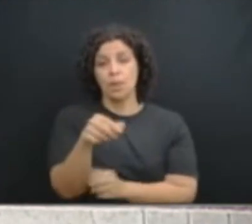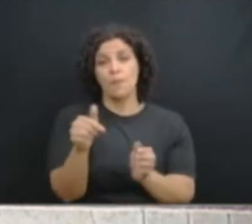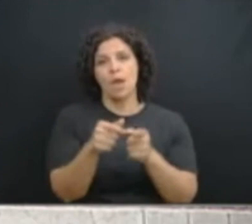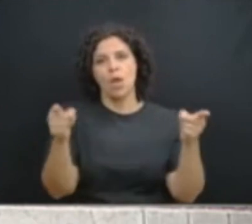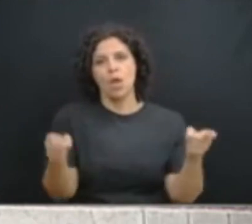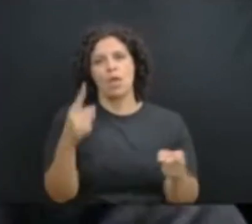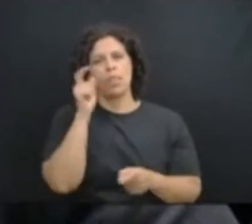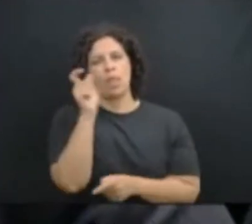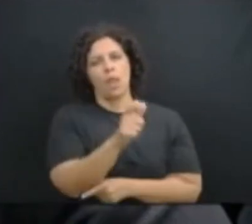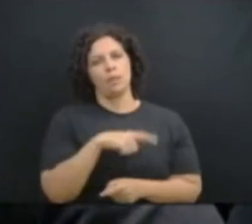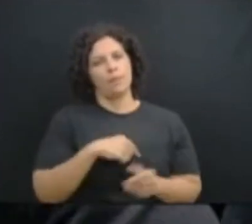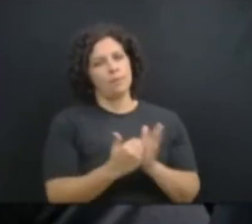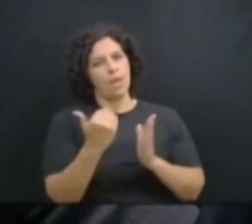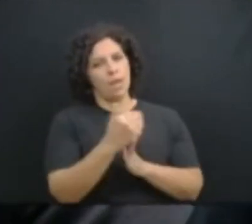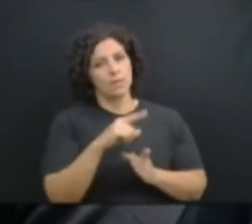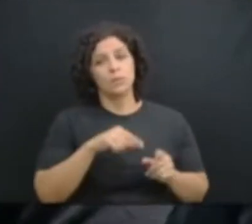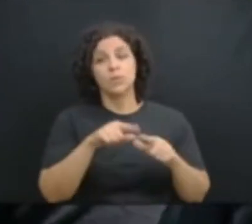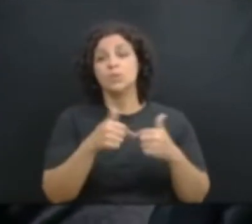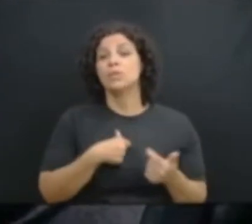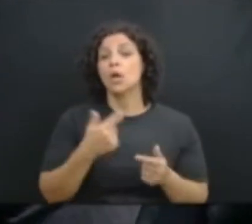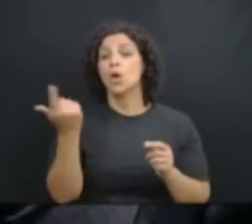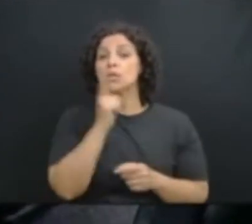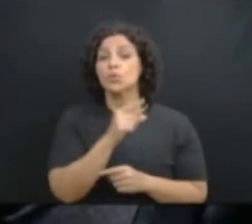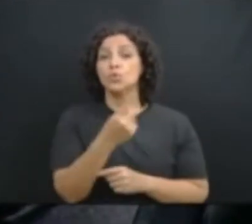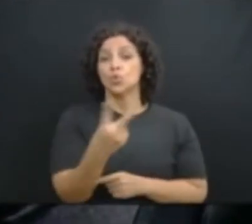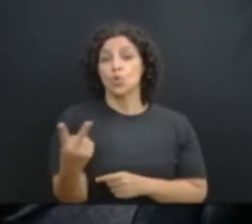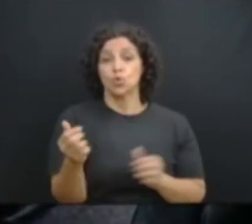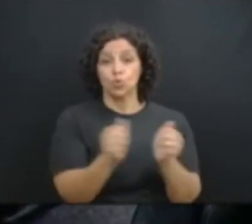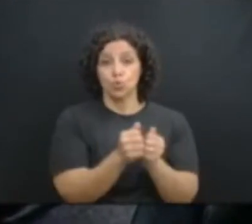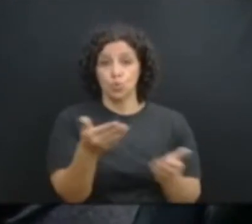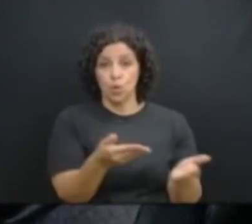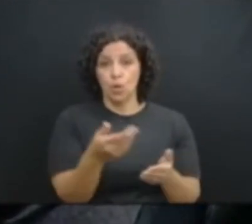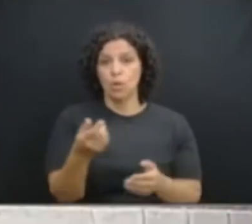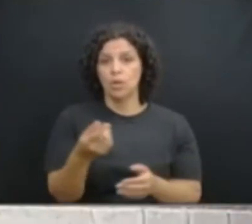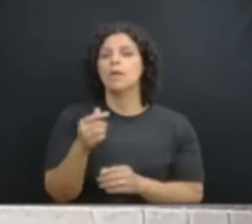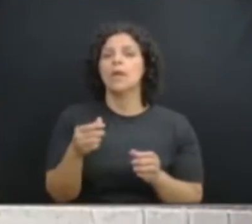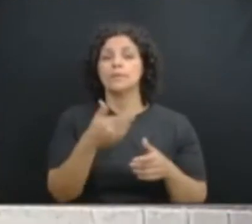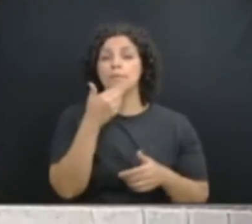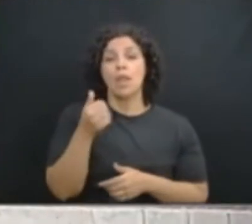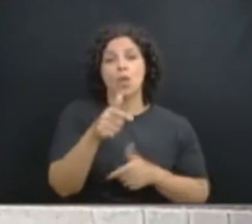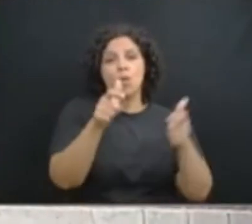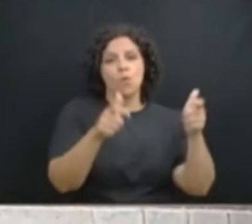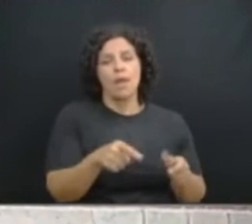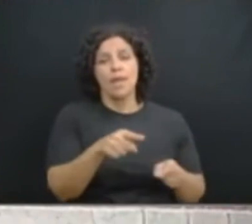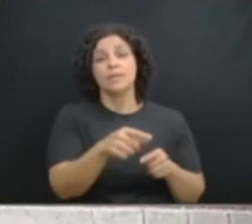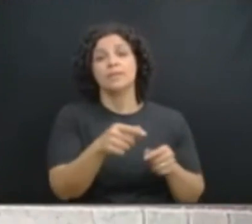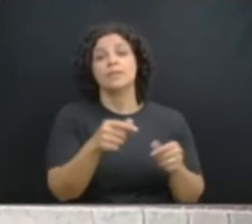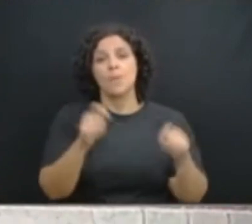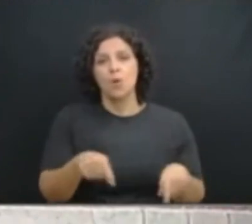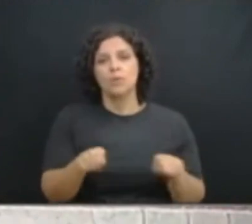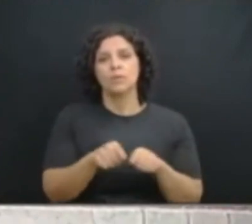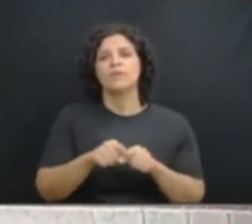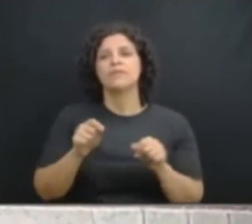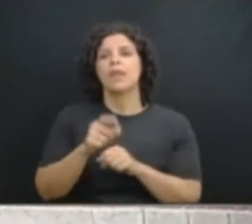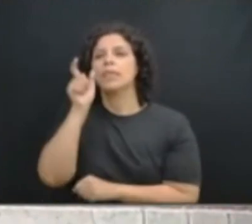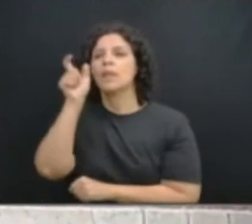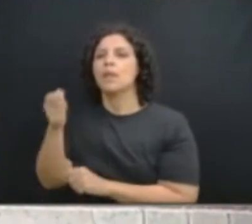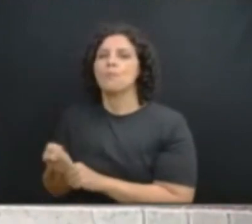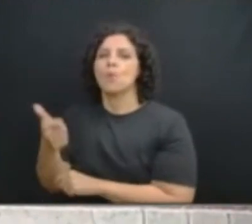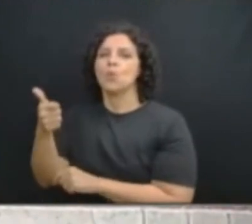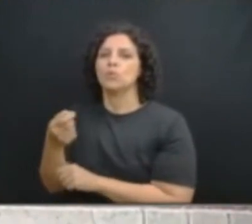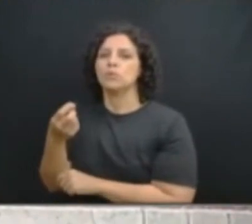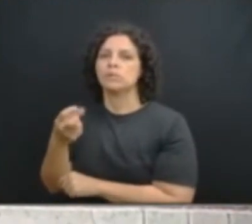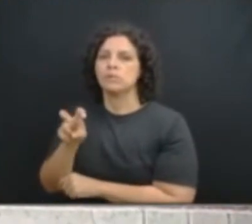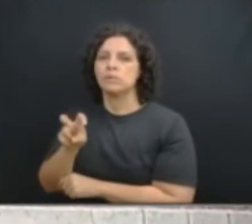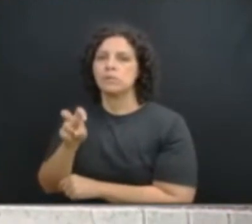mais interessantes. E caso ocorra só o 1 e 2 juntos, só o filé mignon, pode haver poucos interessados nos